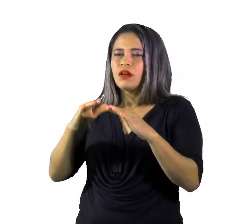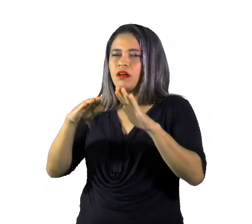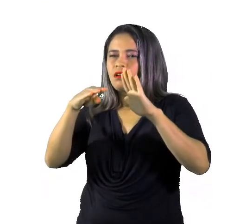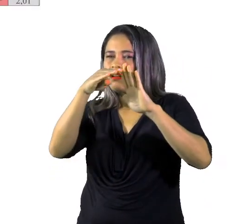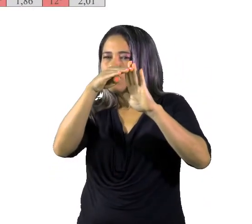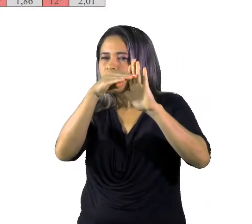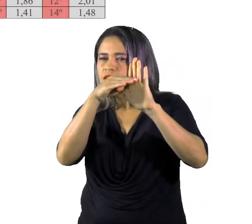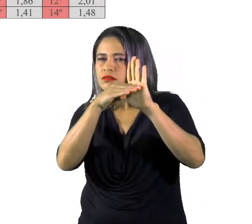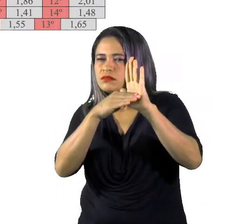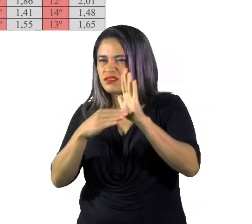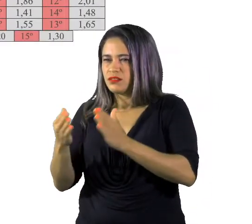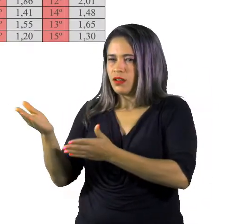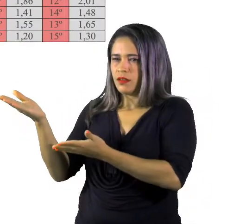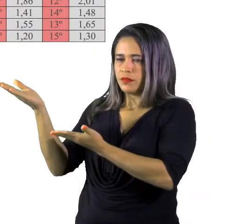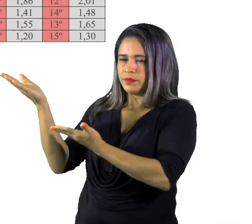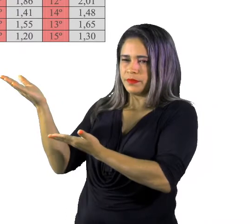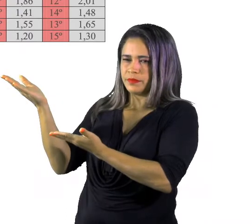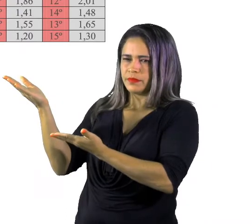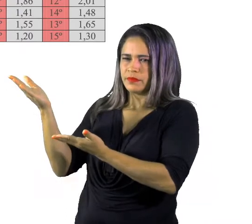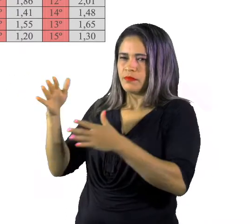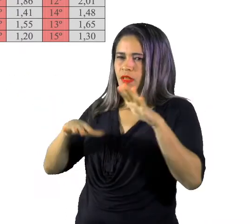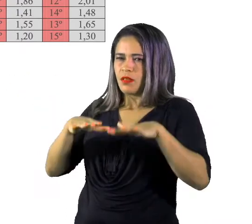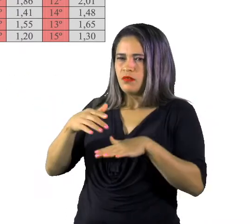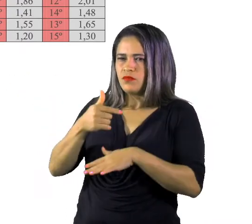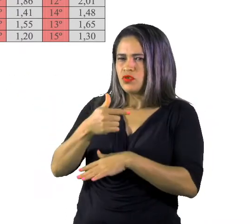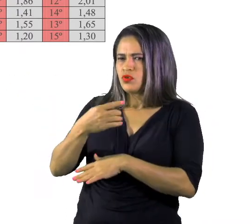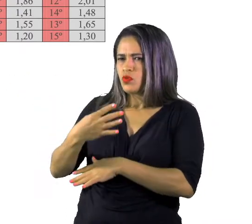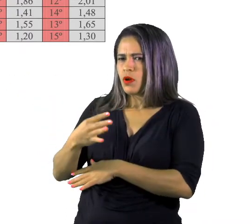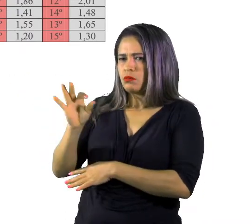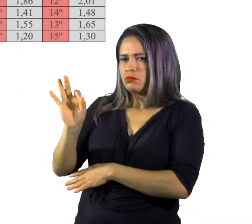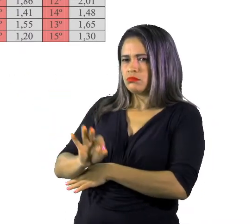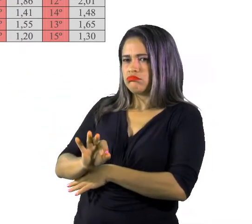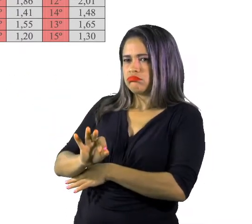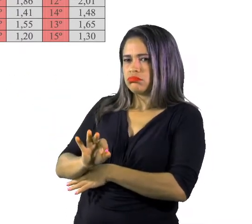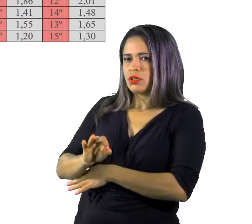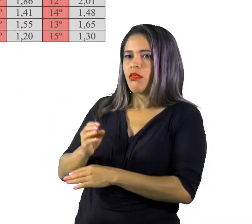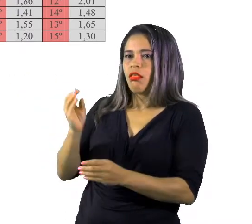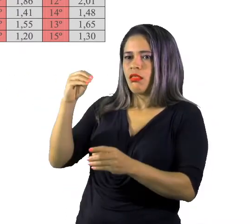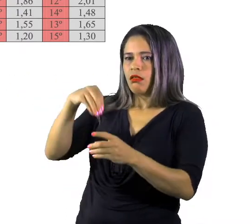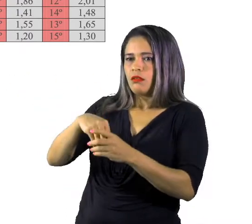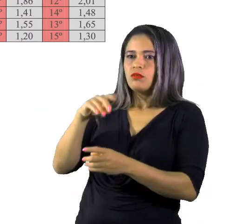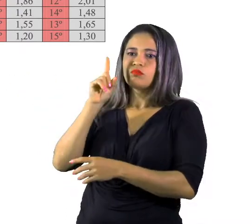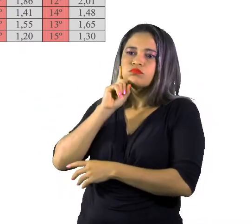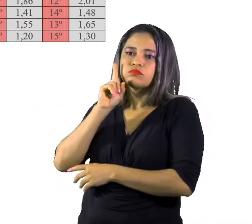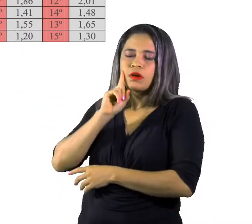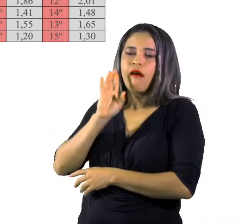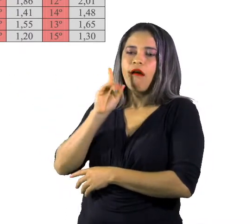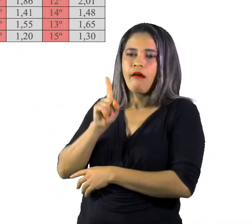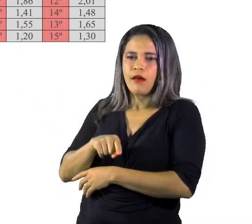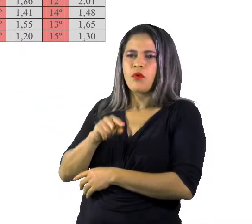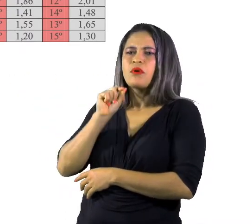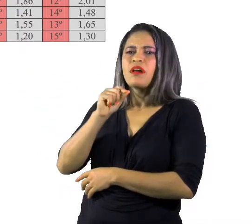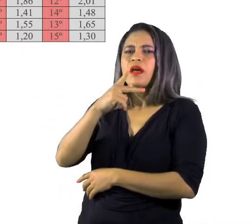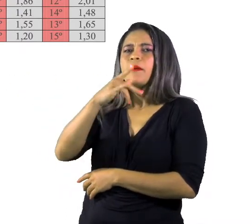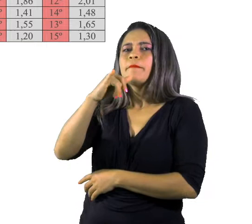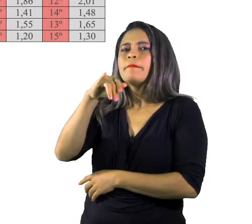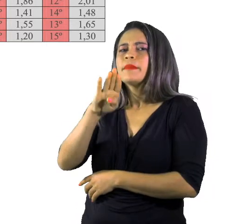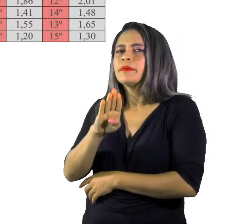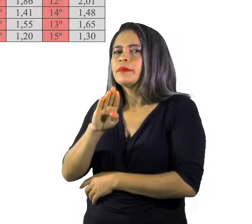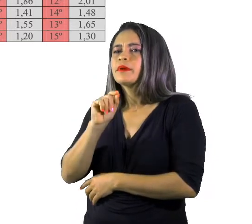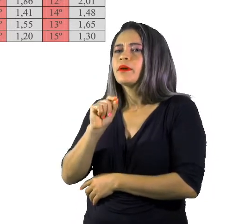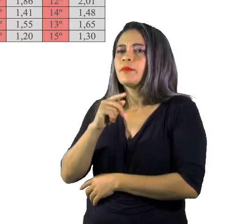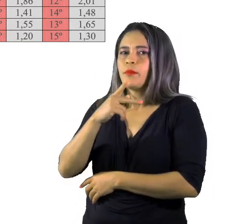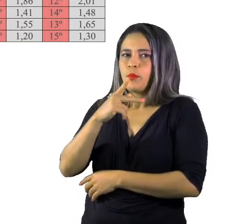aproximadamente 24% do PIB mundial pertence aos Estados Unidos. E o que vem a ser o PIB, o Produto Interno